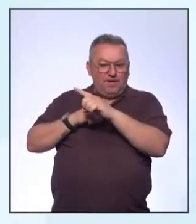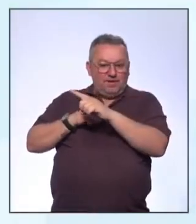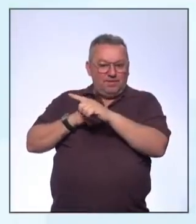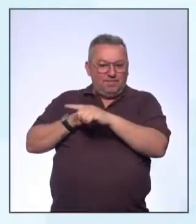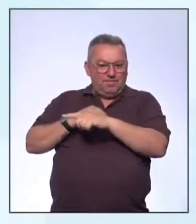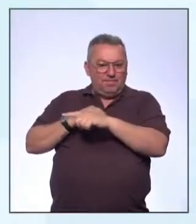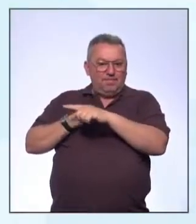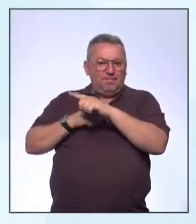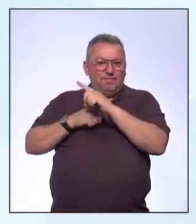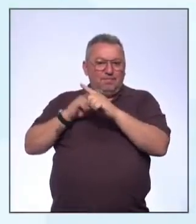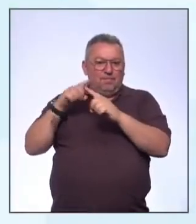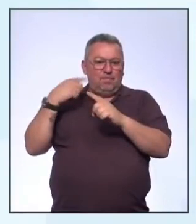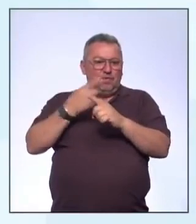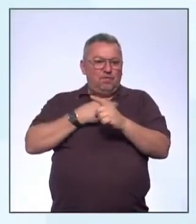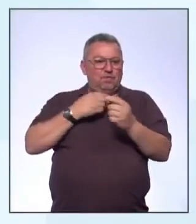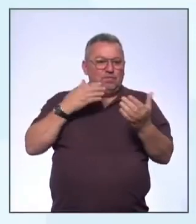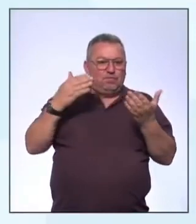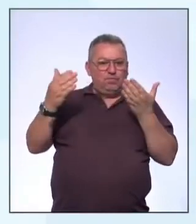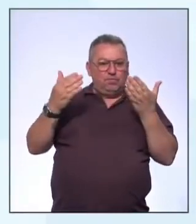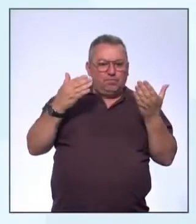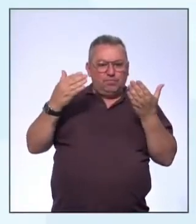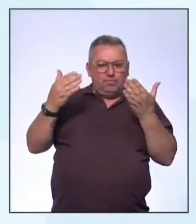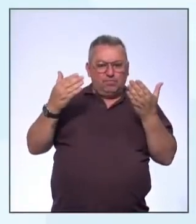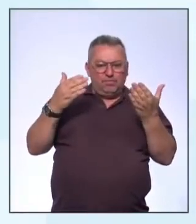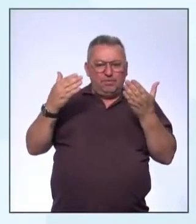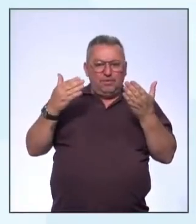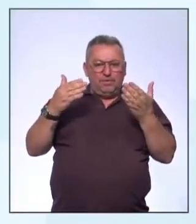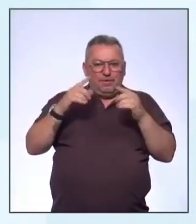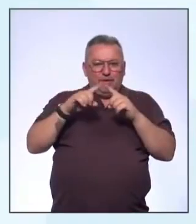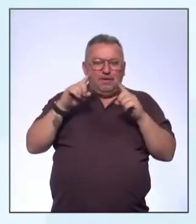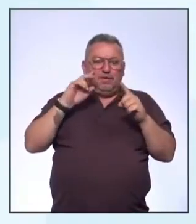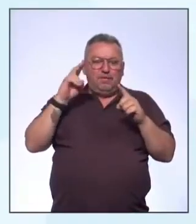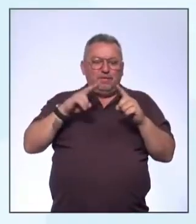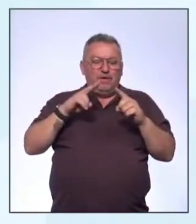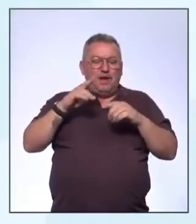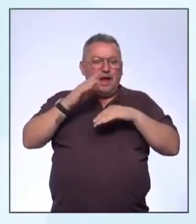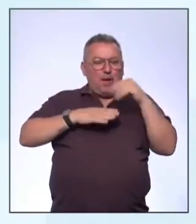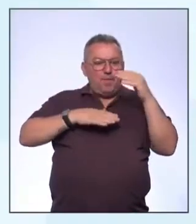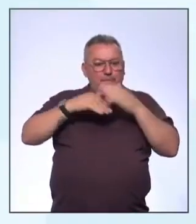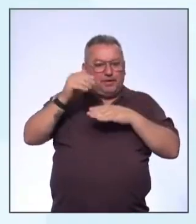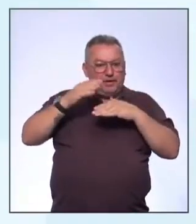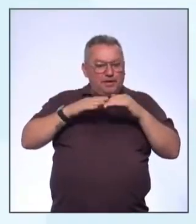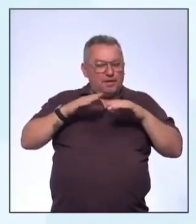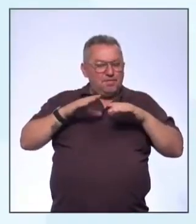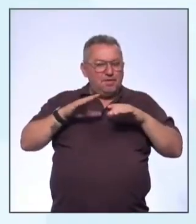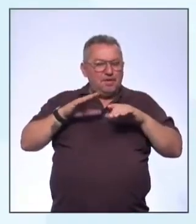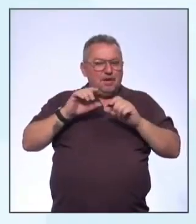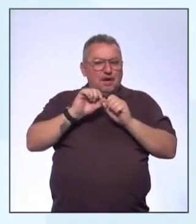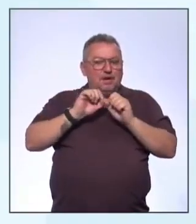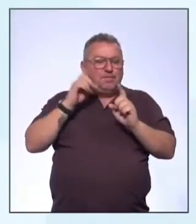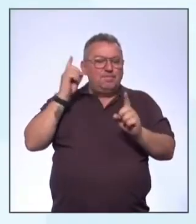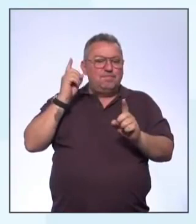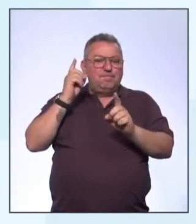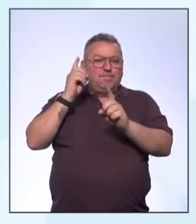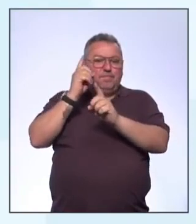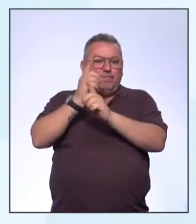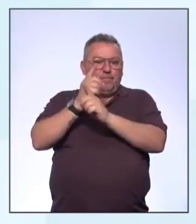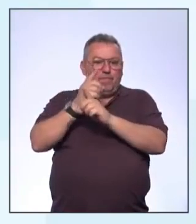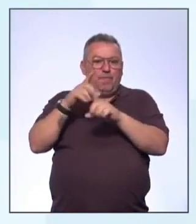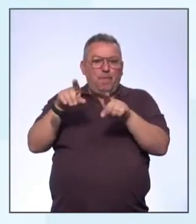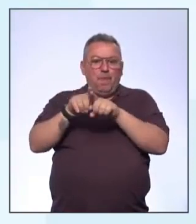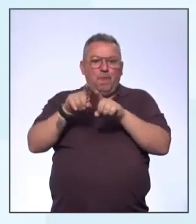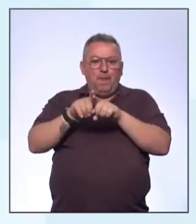Nós vamos mobilizar aí as habilidades que envolvem a identificação e